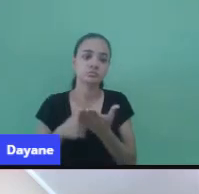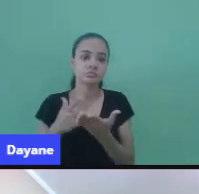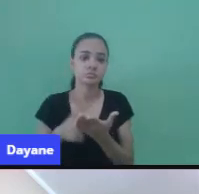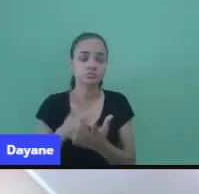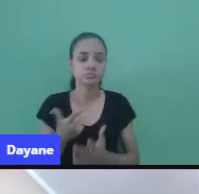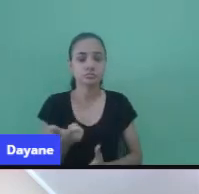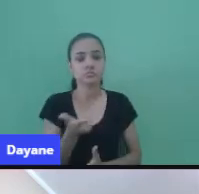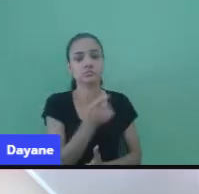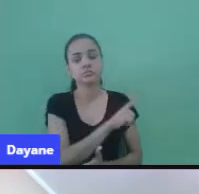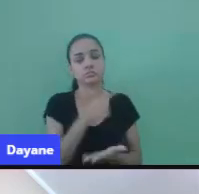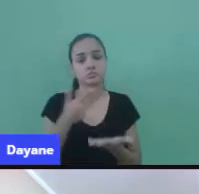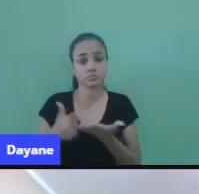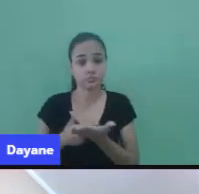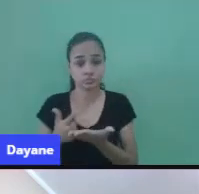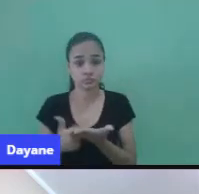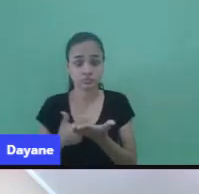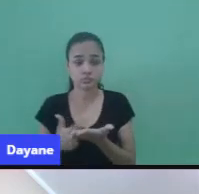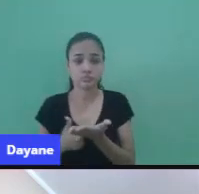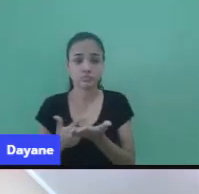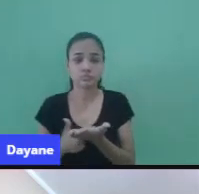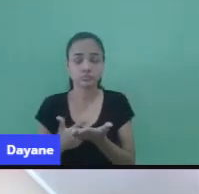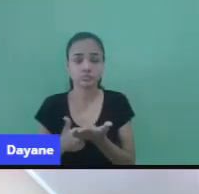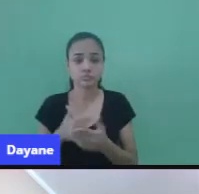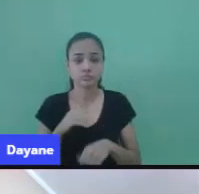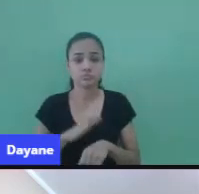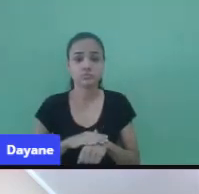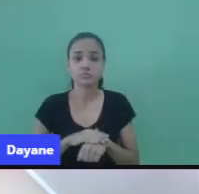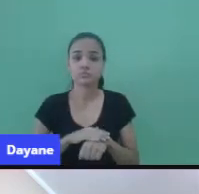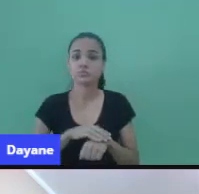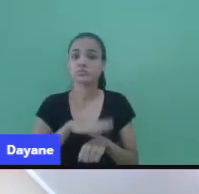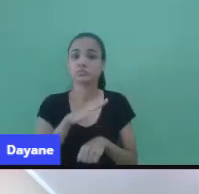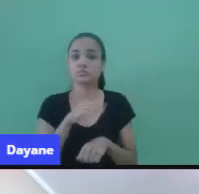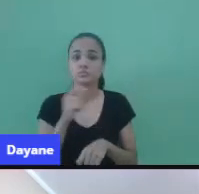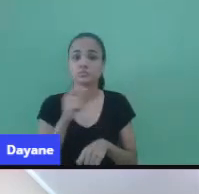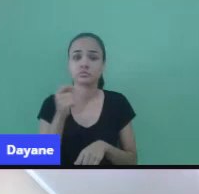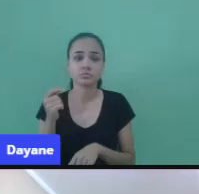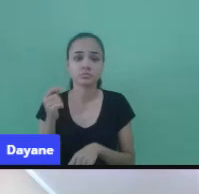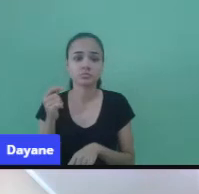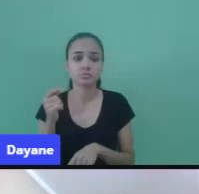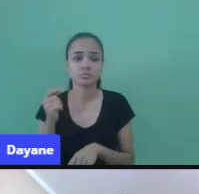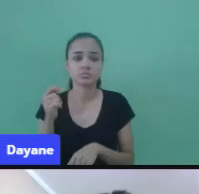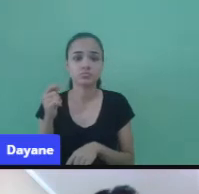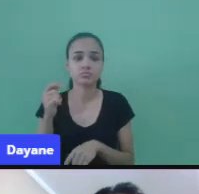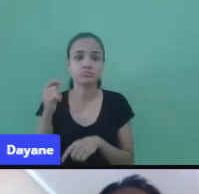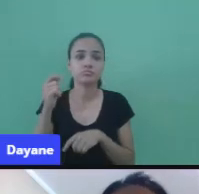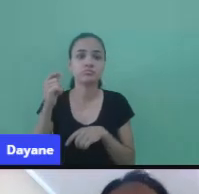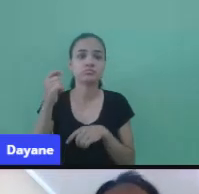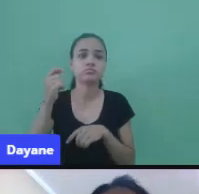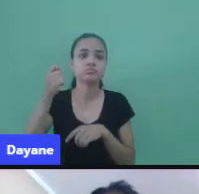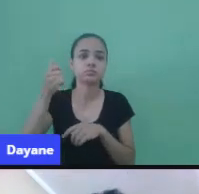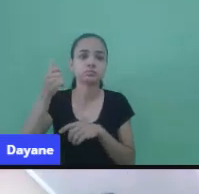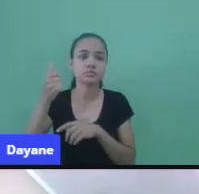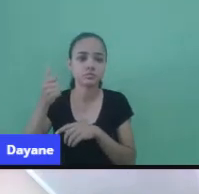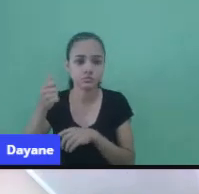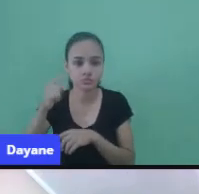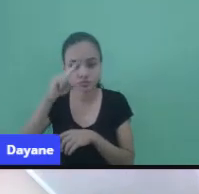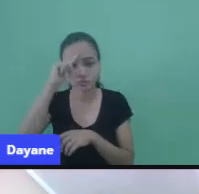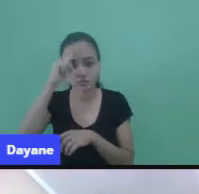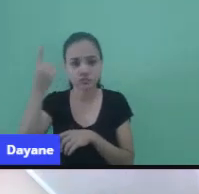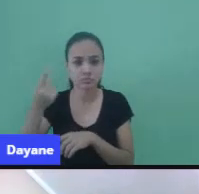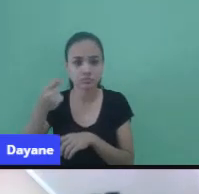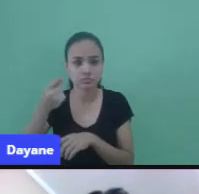mais recente. Ele é resultado de uma das pesquisas do Bandeiras e Rodovias, né,